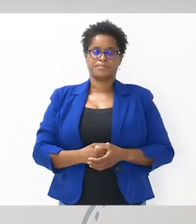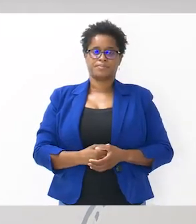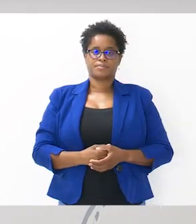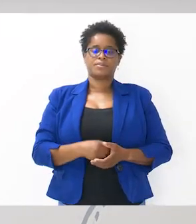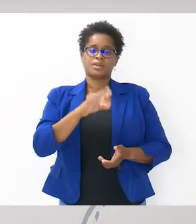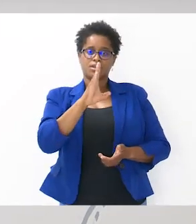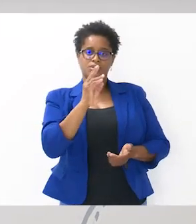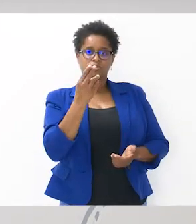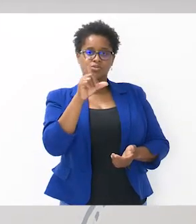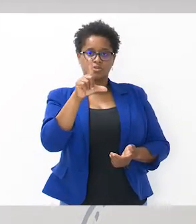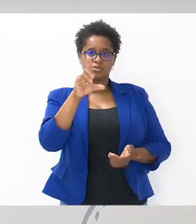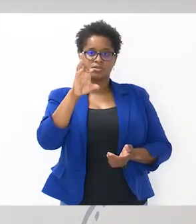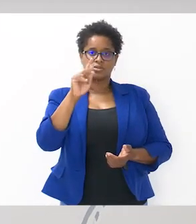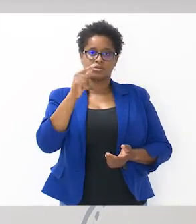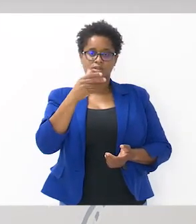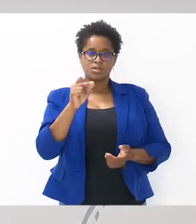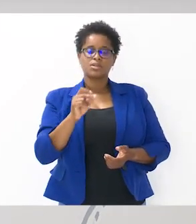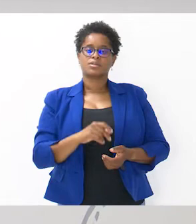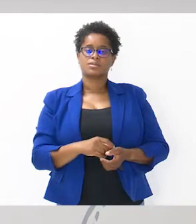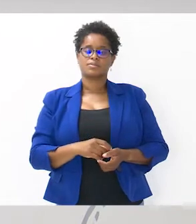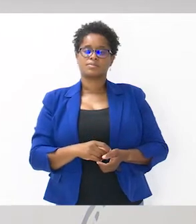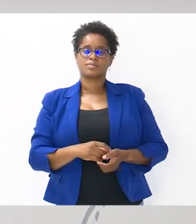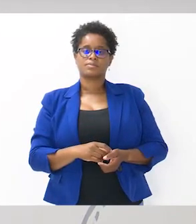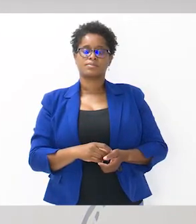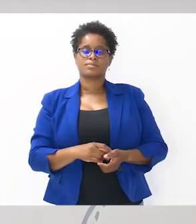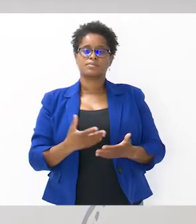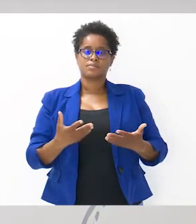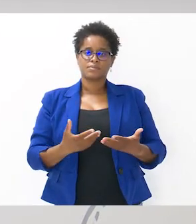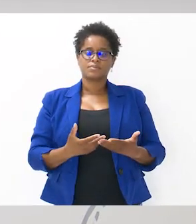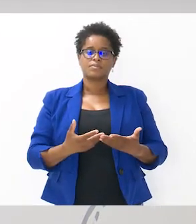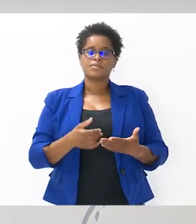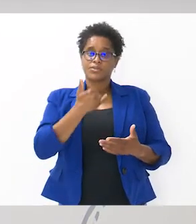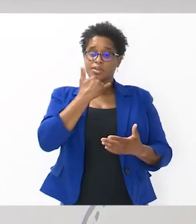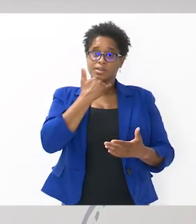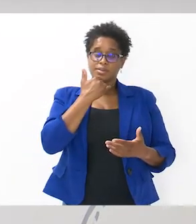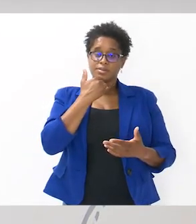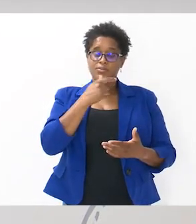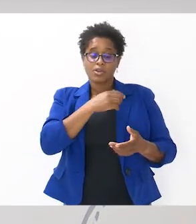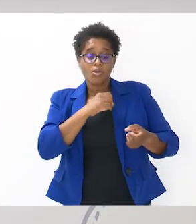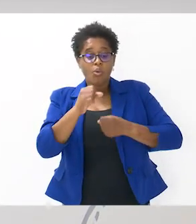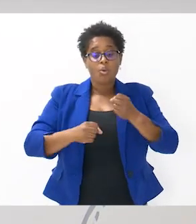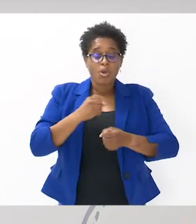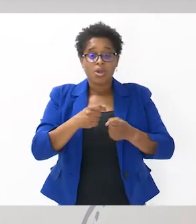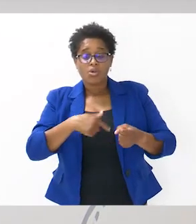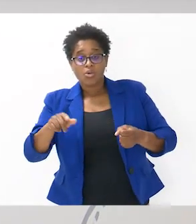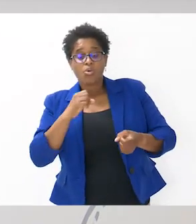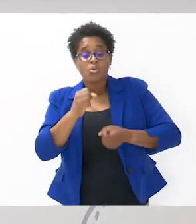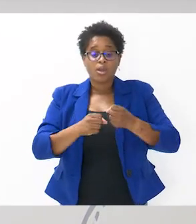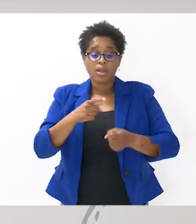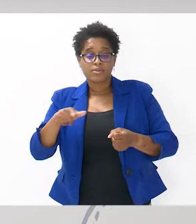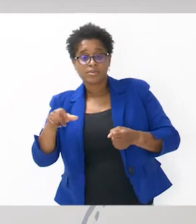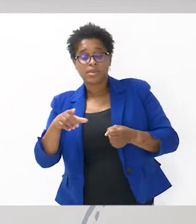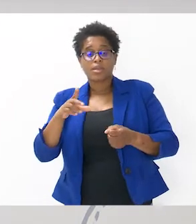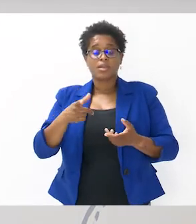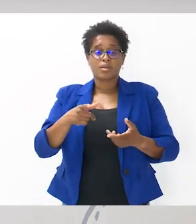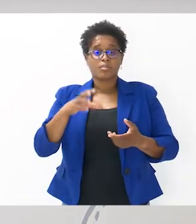a Julieta foi correndo atrás do rei para dar a notícia que a filha,